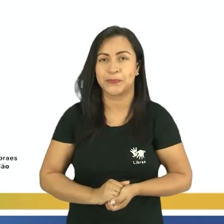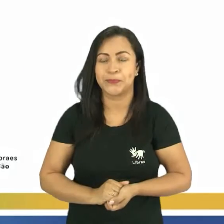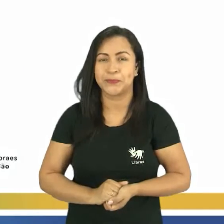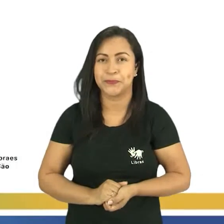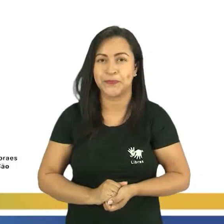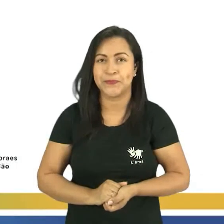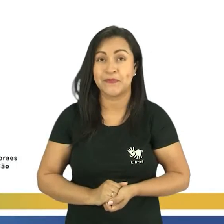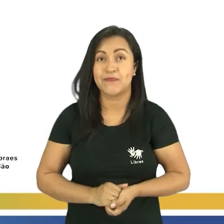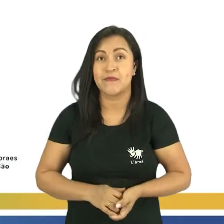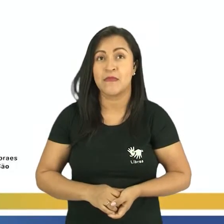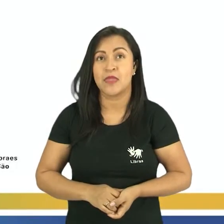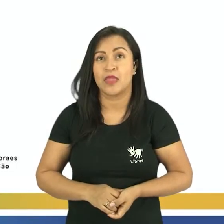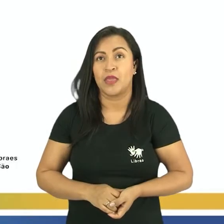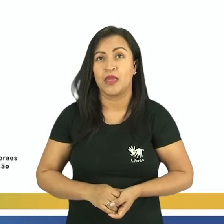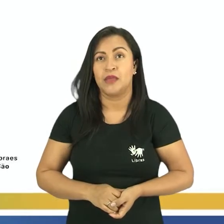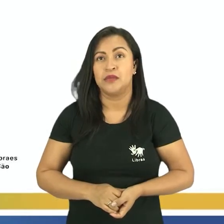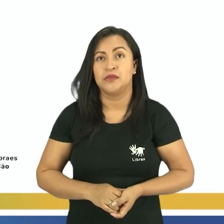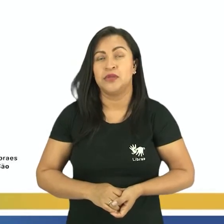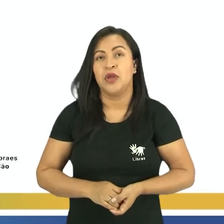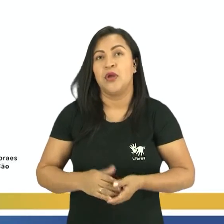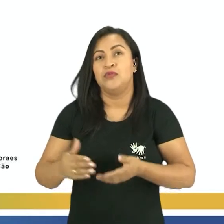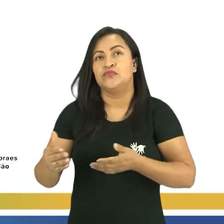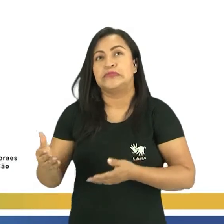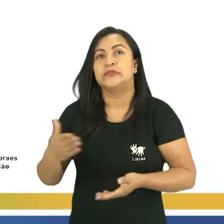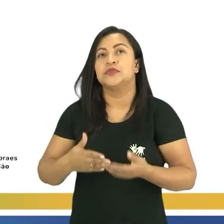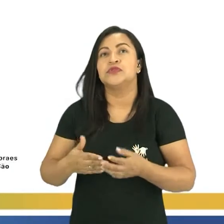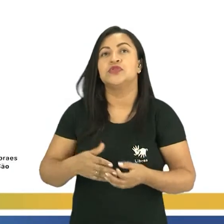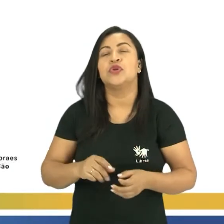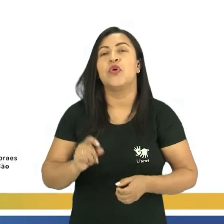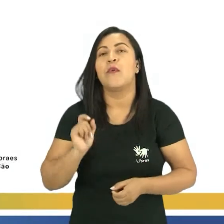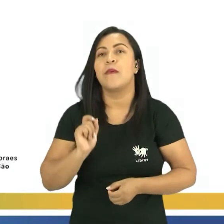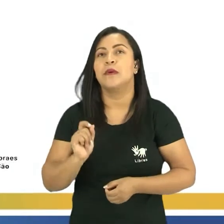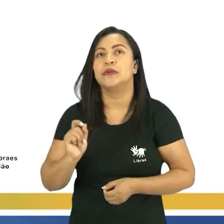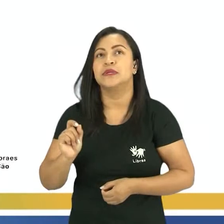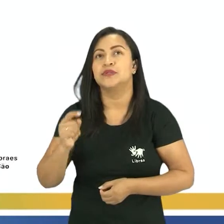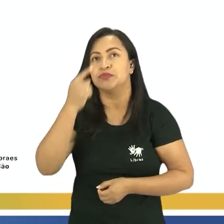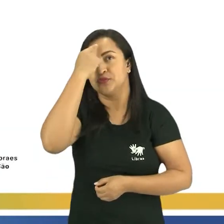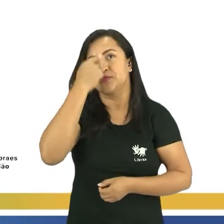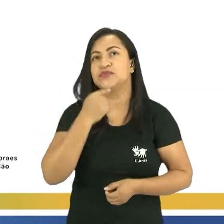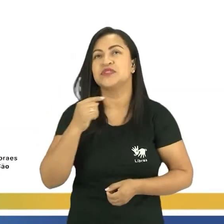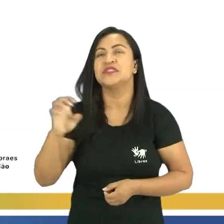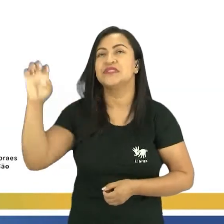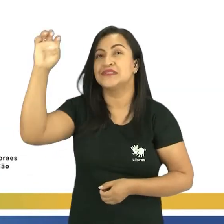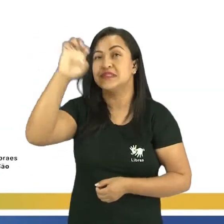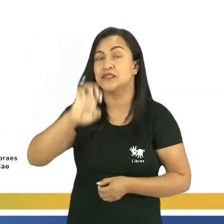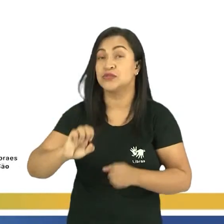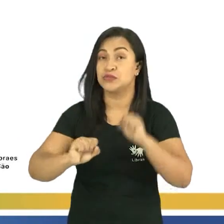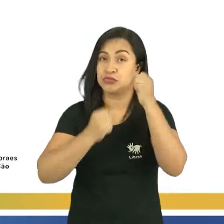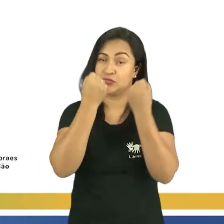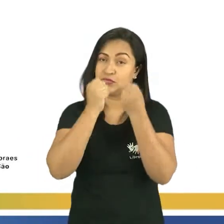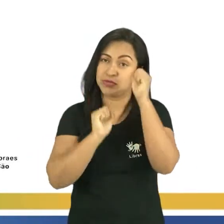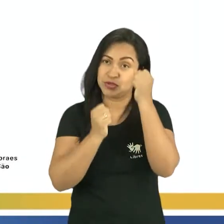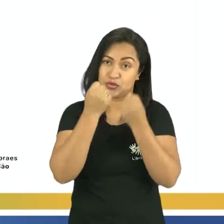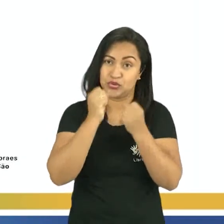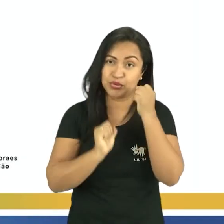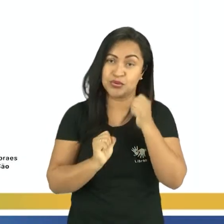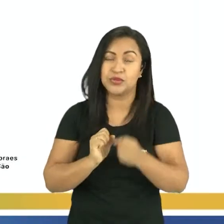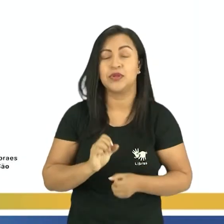certo? E aqui a ideia do dinamismo europeu. A ideia do dinamismo europeu, pessoal, são os 3 setores da economia,